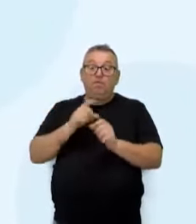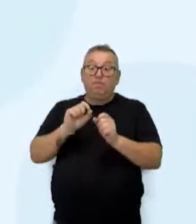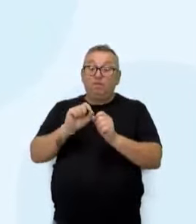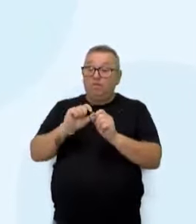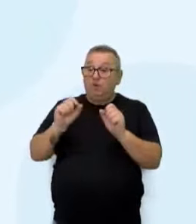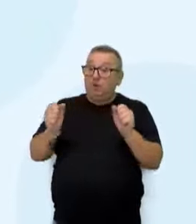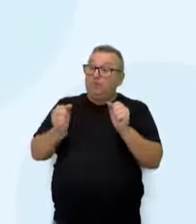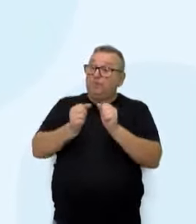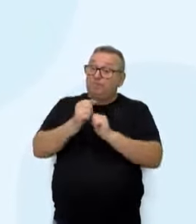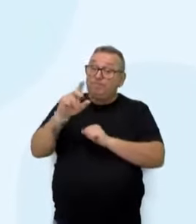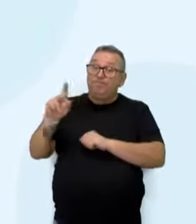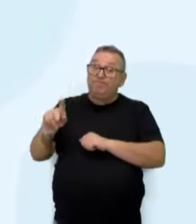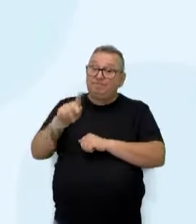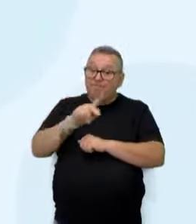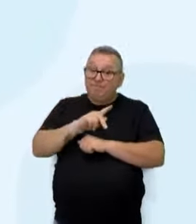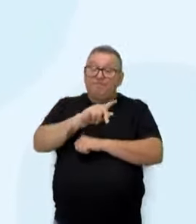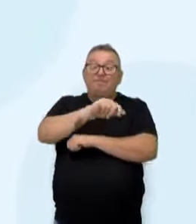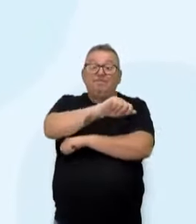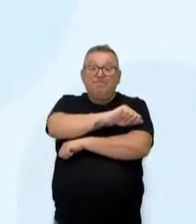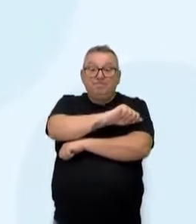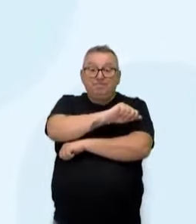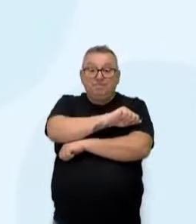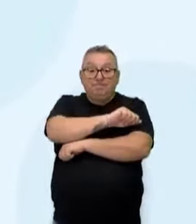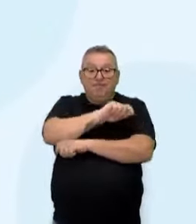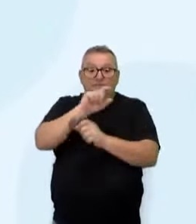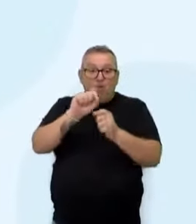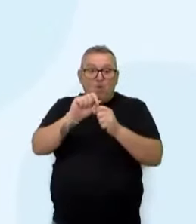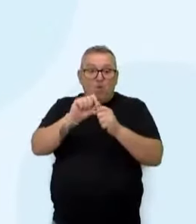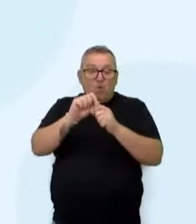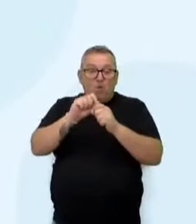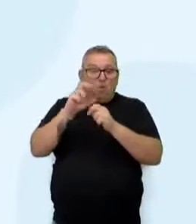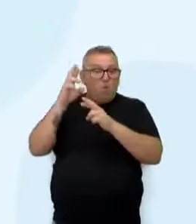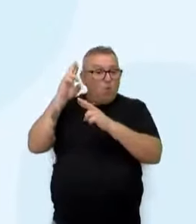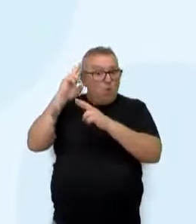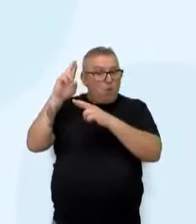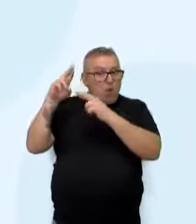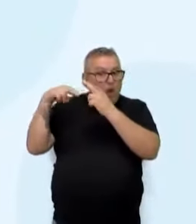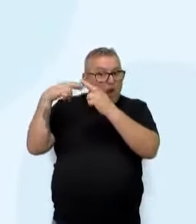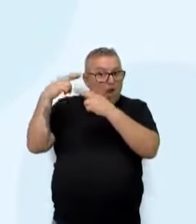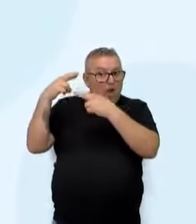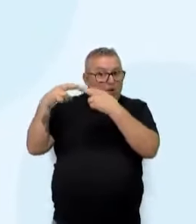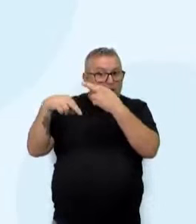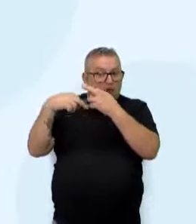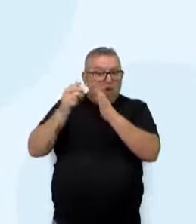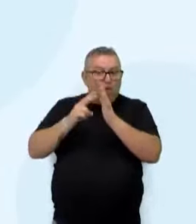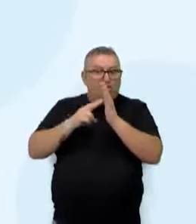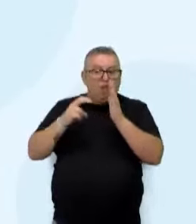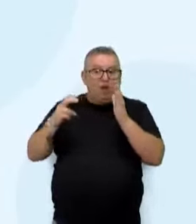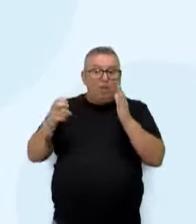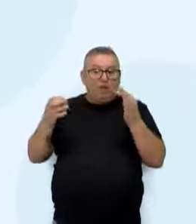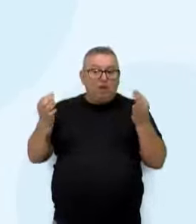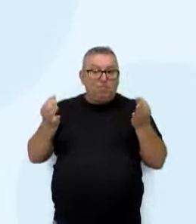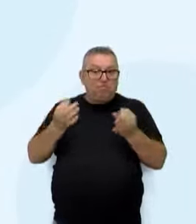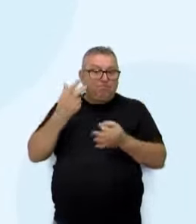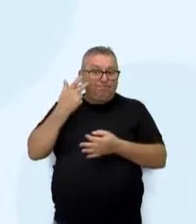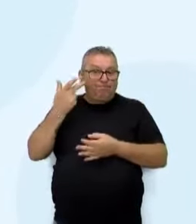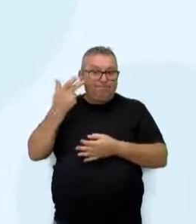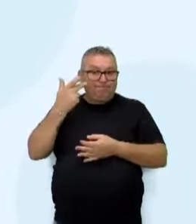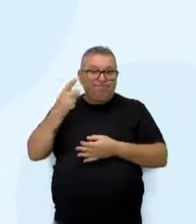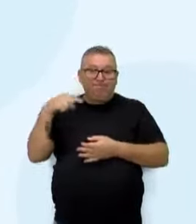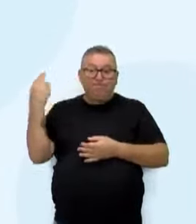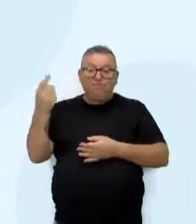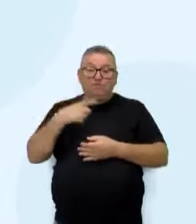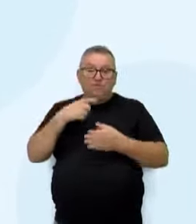juntos, professores e estudantes, um repertório comum, um vocabulário comum, para que